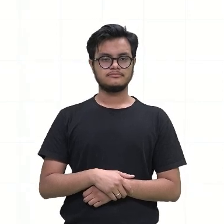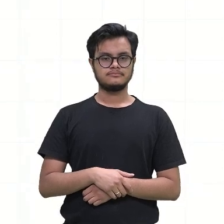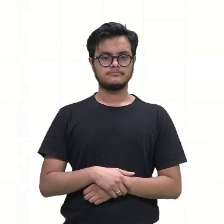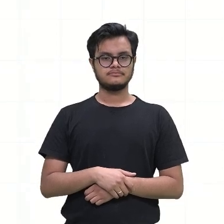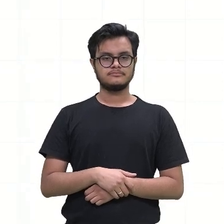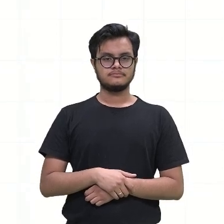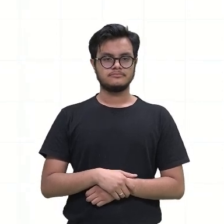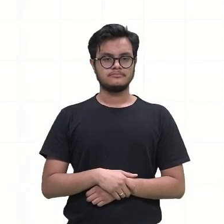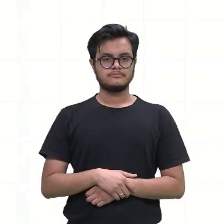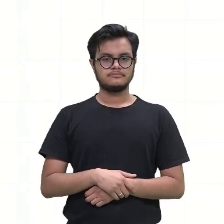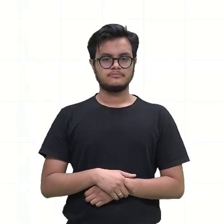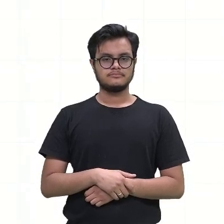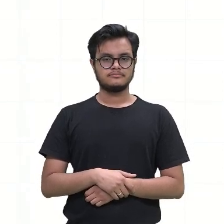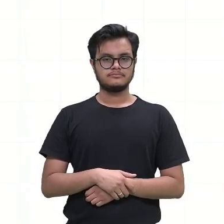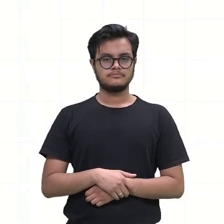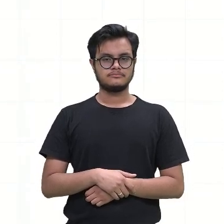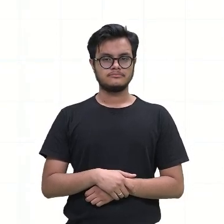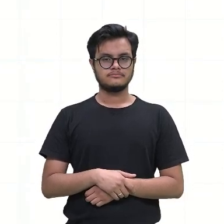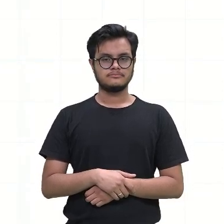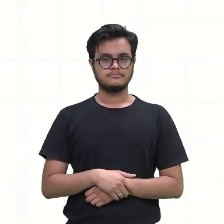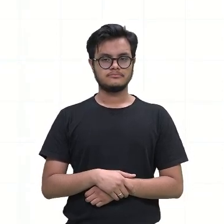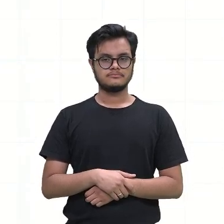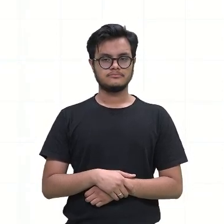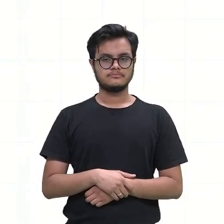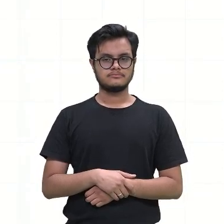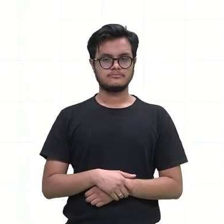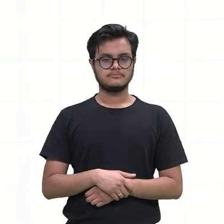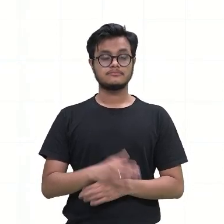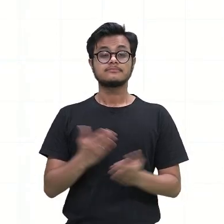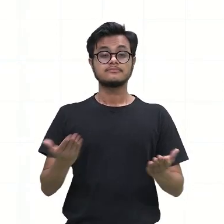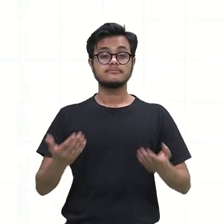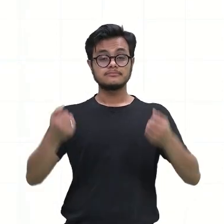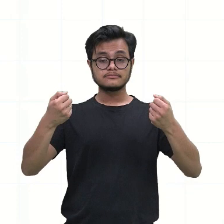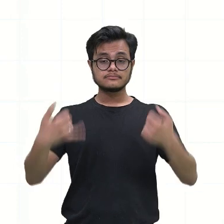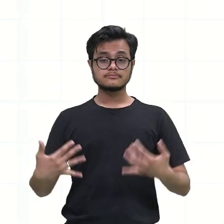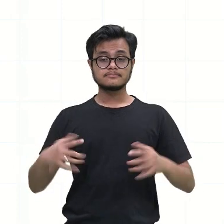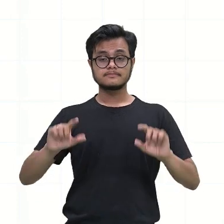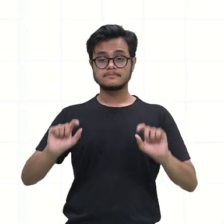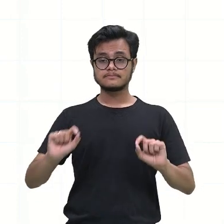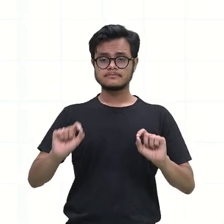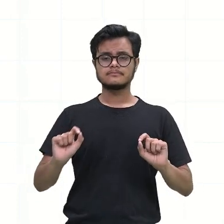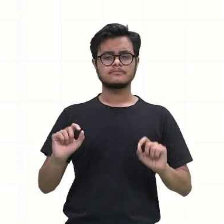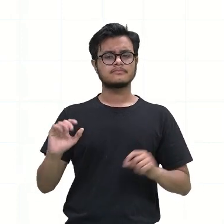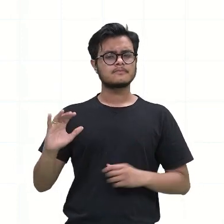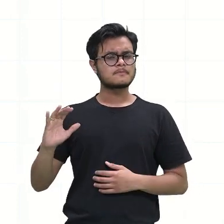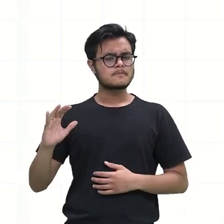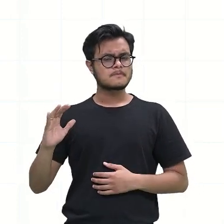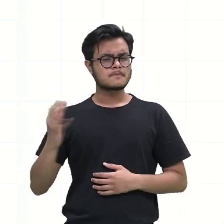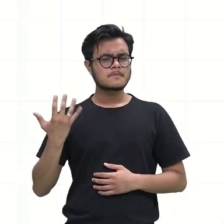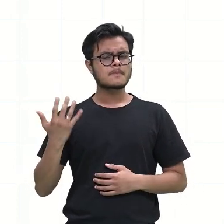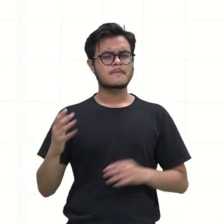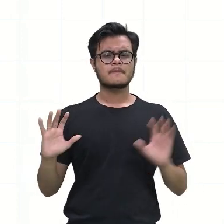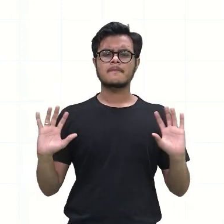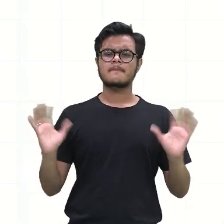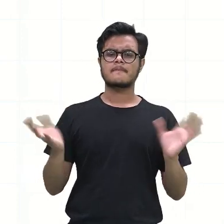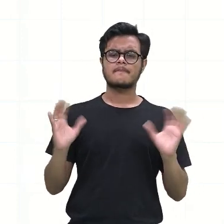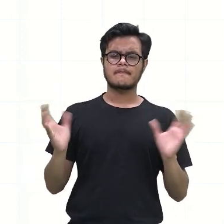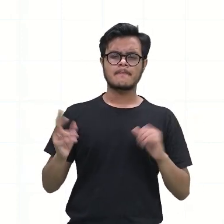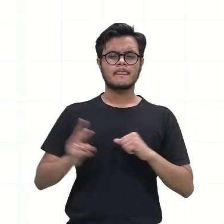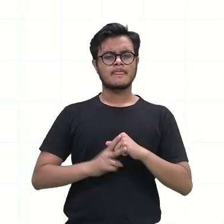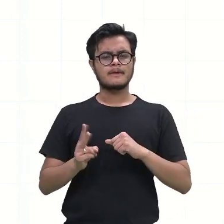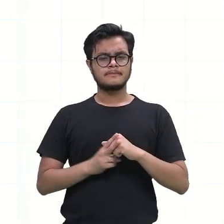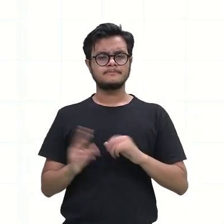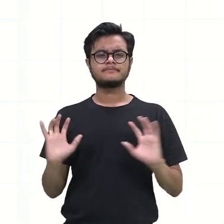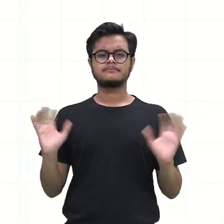Então temos outra informação aqui. Vamos falar um pouco sobre esse fenômeno da natureza, o verbo no